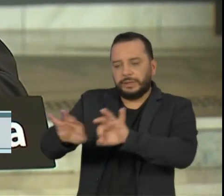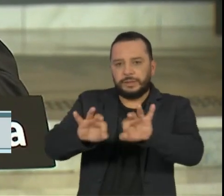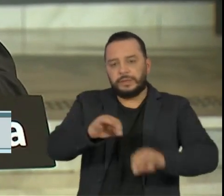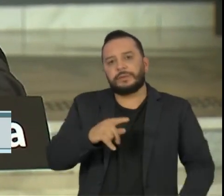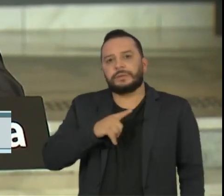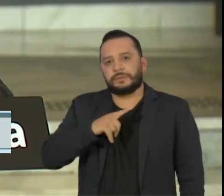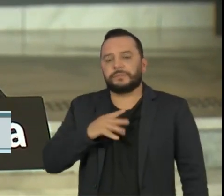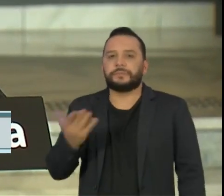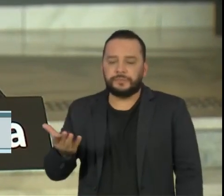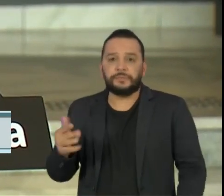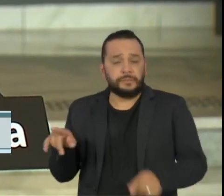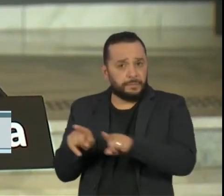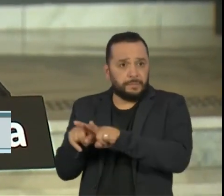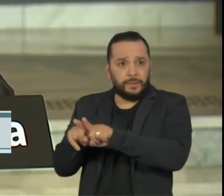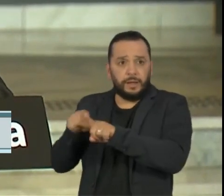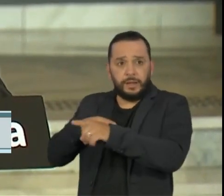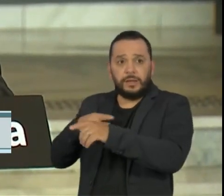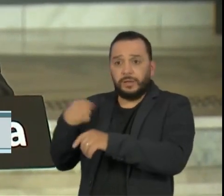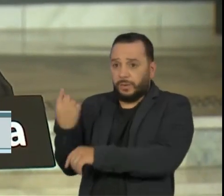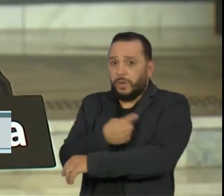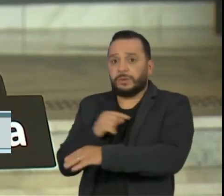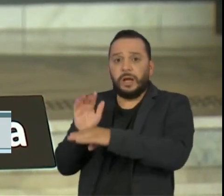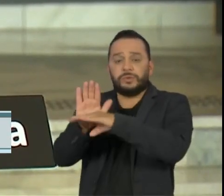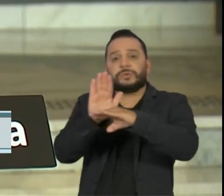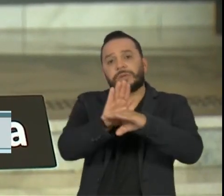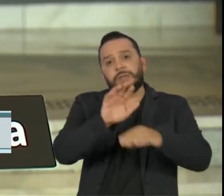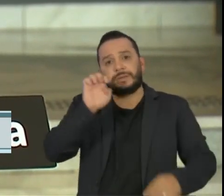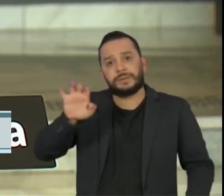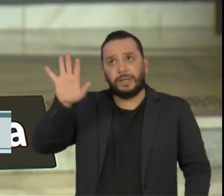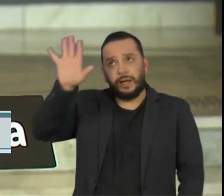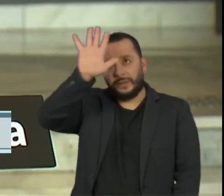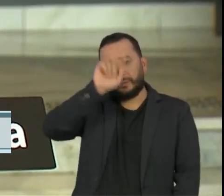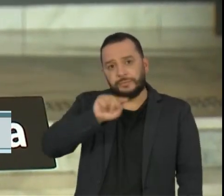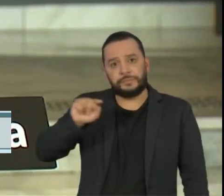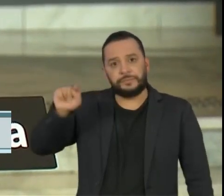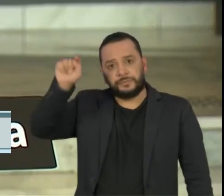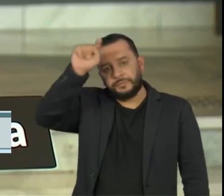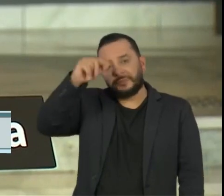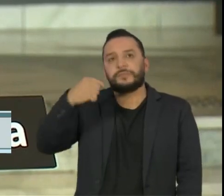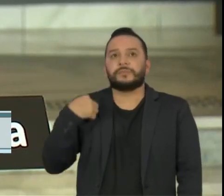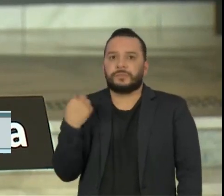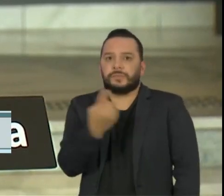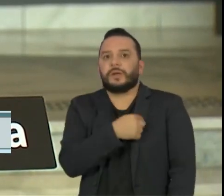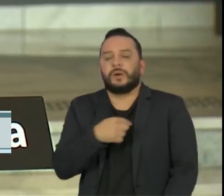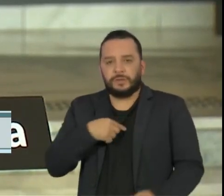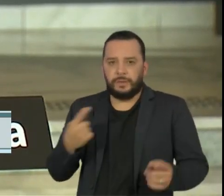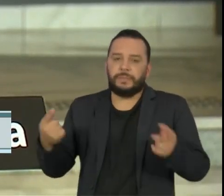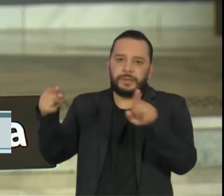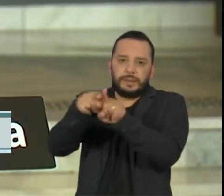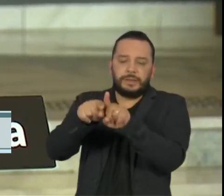temos, inclusive, ajudado outros estados. Recentemente fizemos uma parcela de exames para o estado do Mato